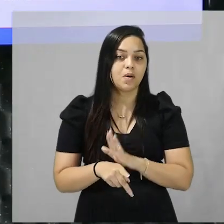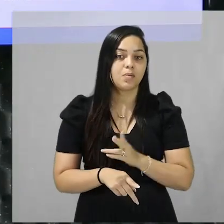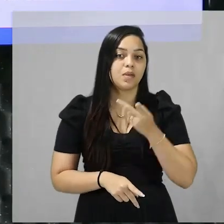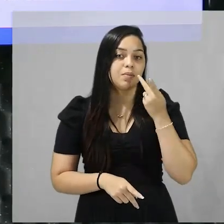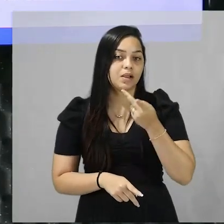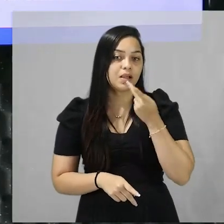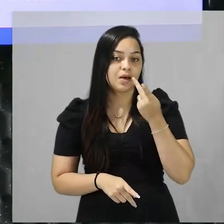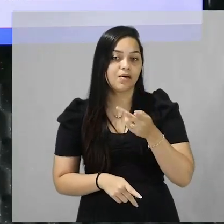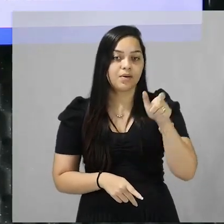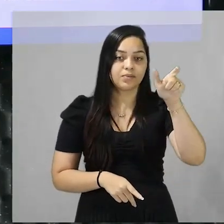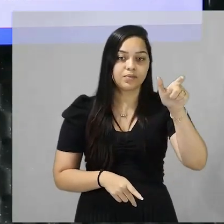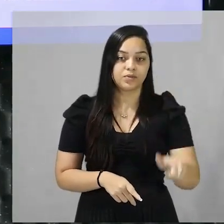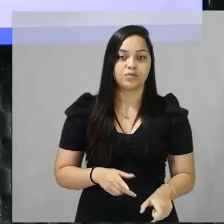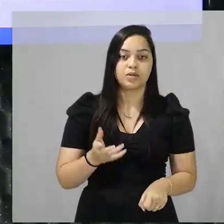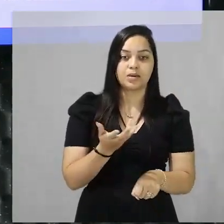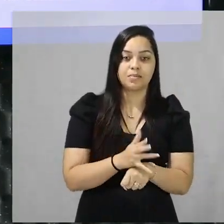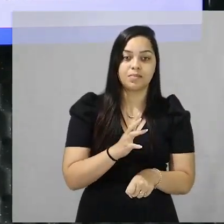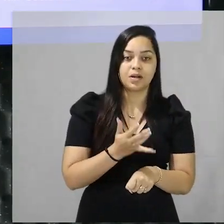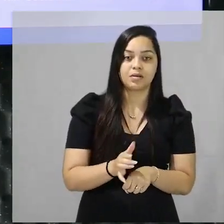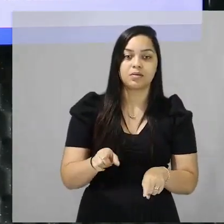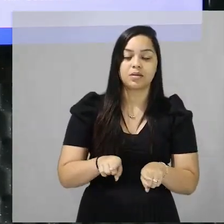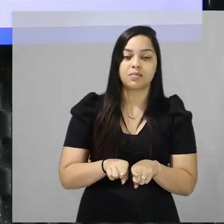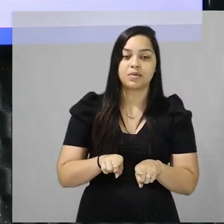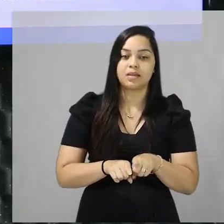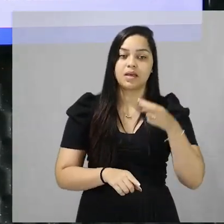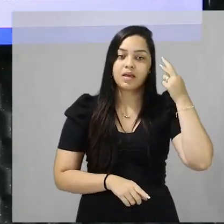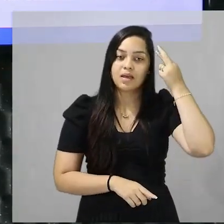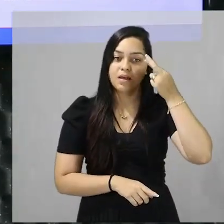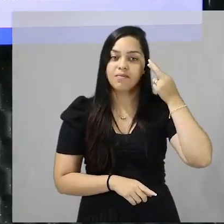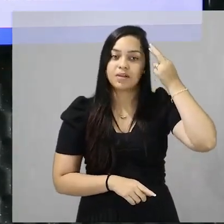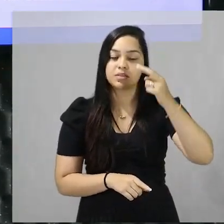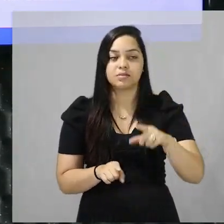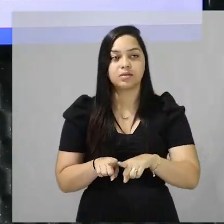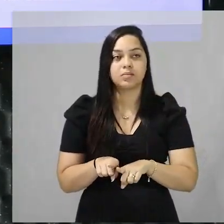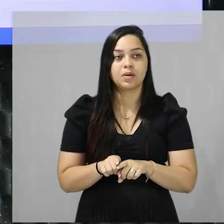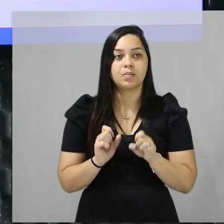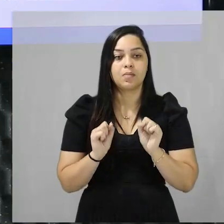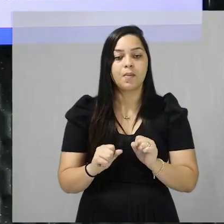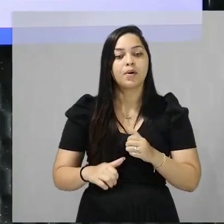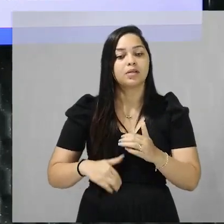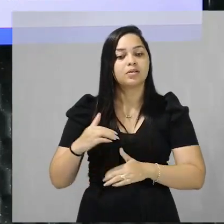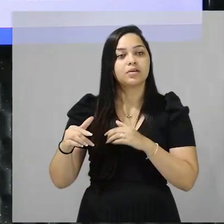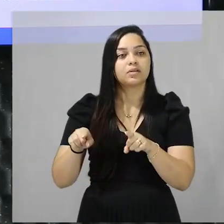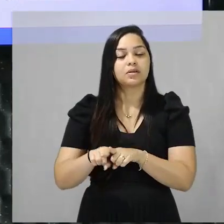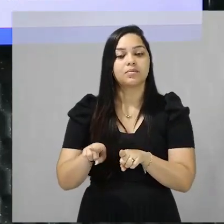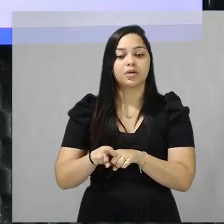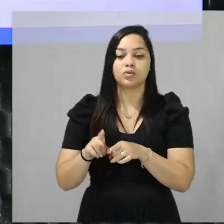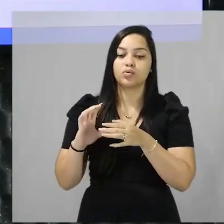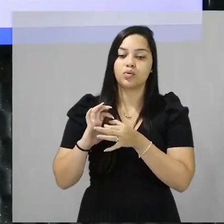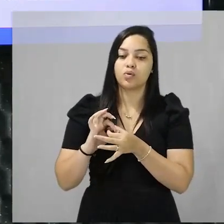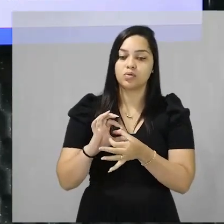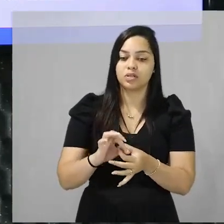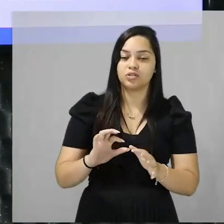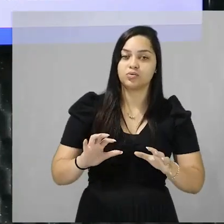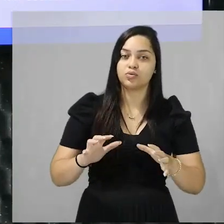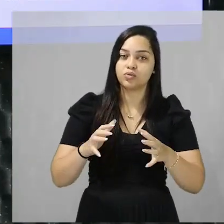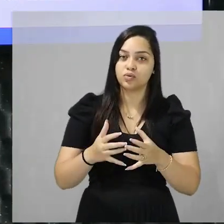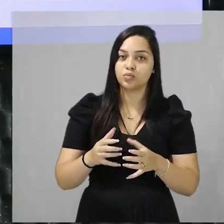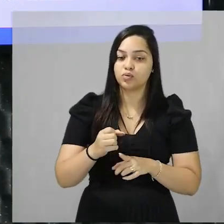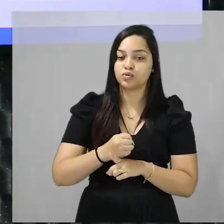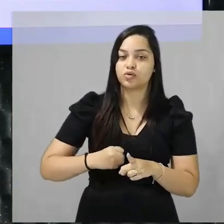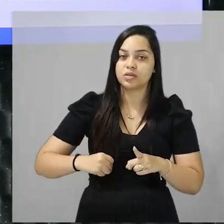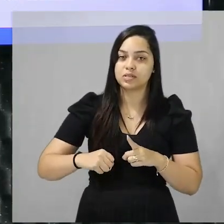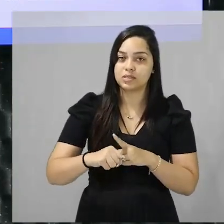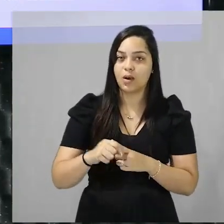do indivíduo, da ação do indivíduo, da reflexão do indivíduo para a construção do contexto coletivo,